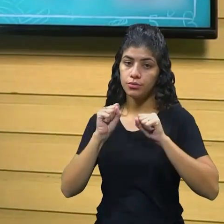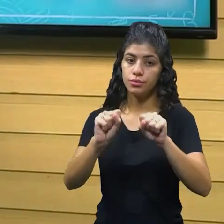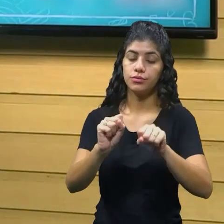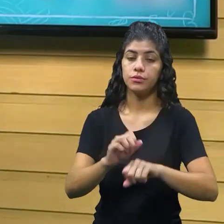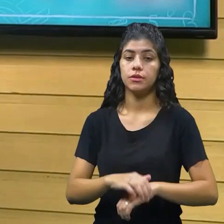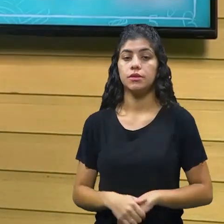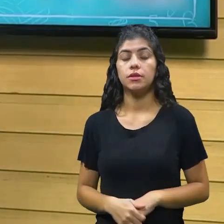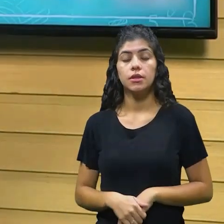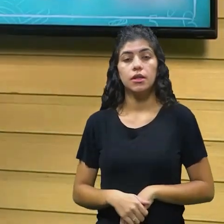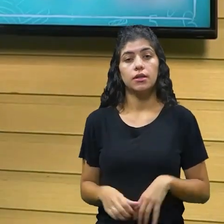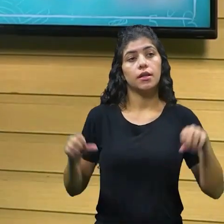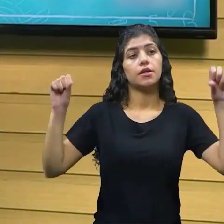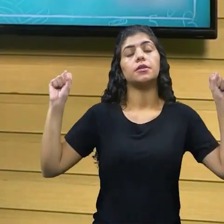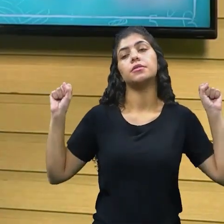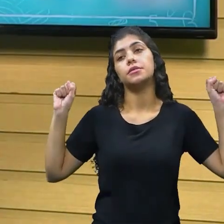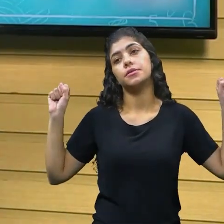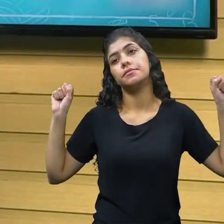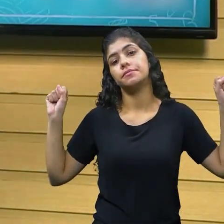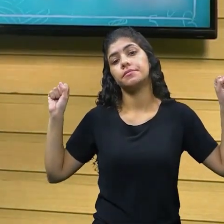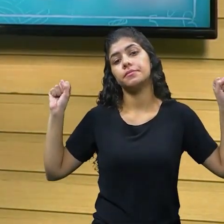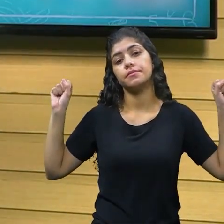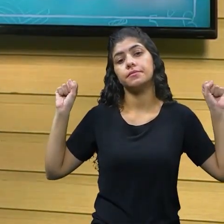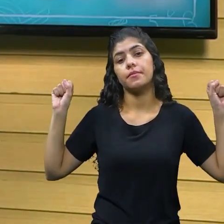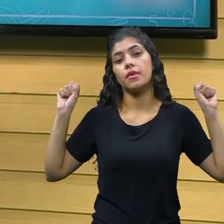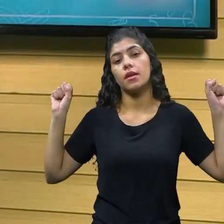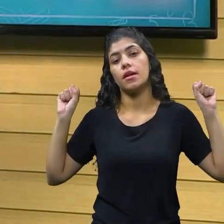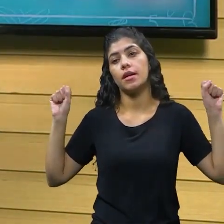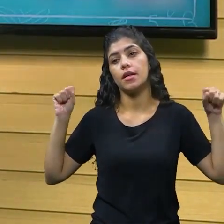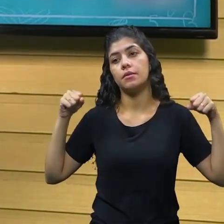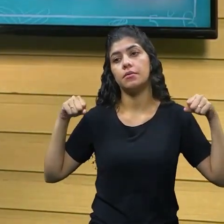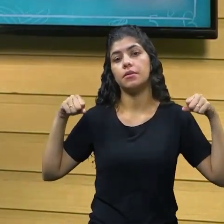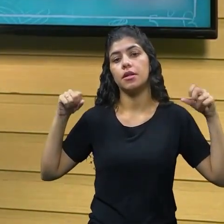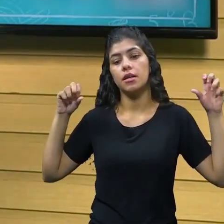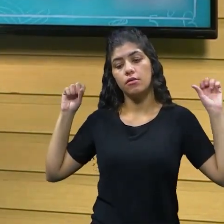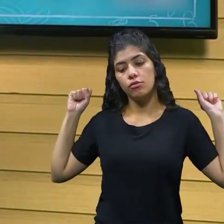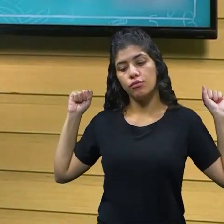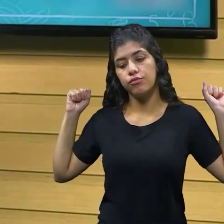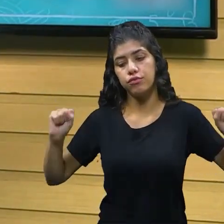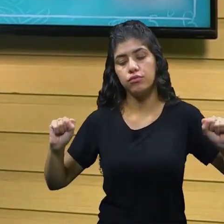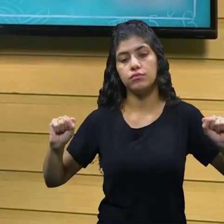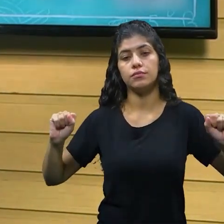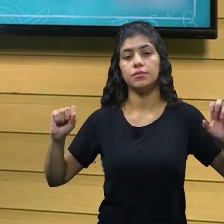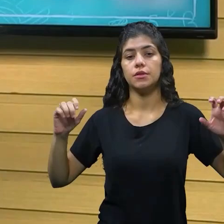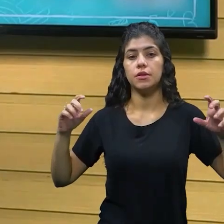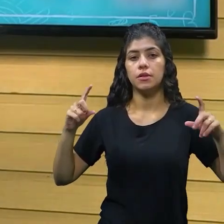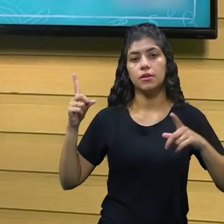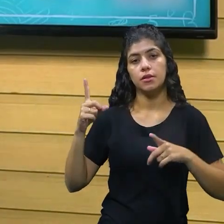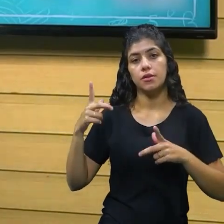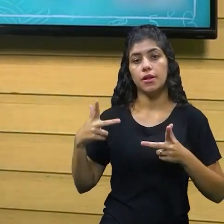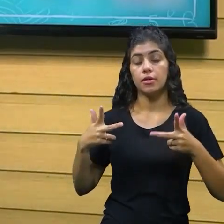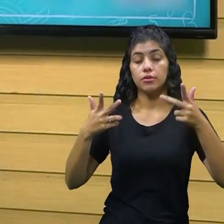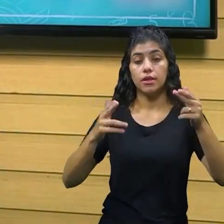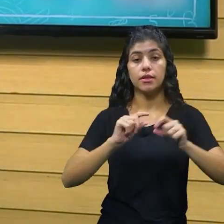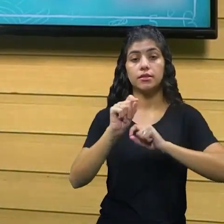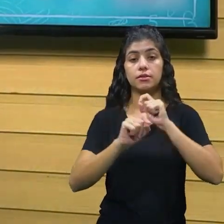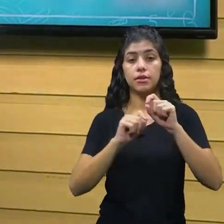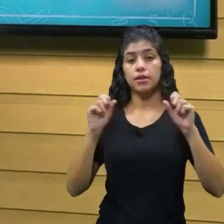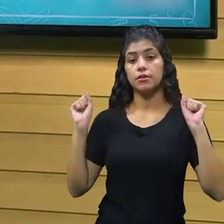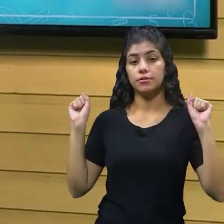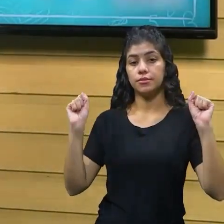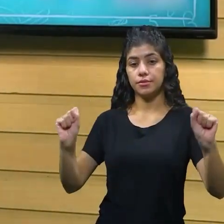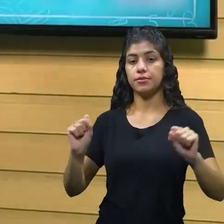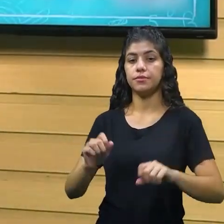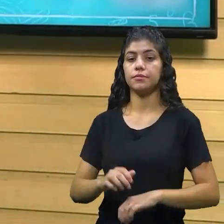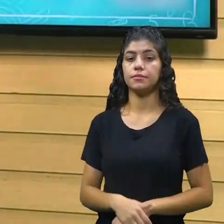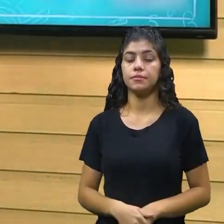aceleração. Por isso que quando a gente está lá no ônibus lá e o ônibus dá aquele solavanco, aquele freio, né, brusco, a tendência do nosso corpo é ser